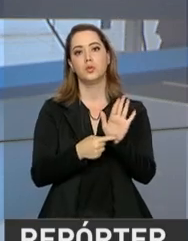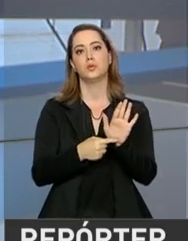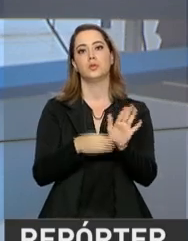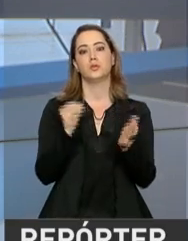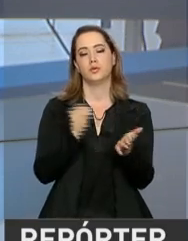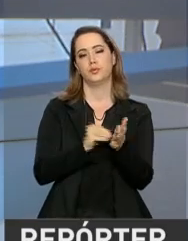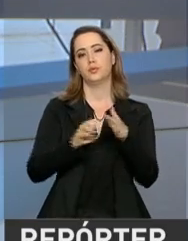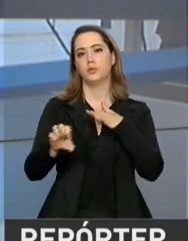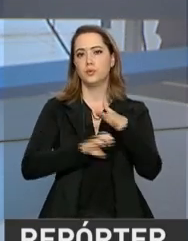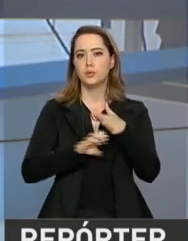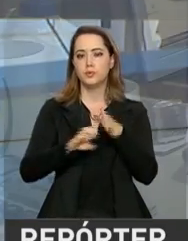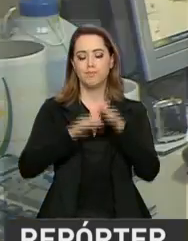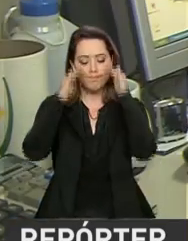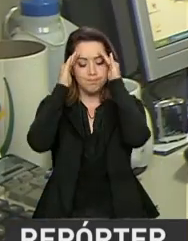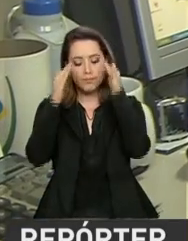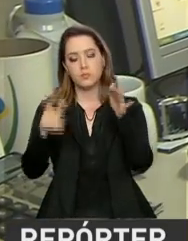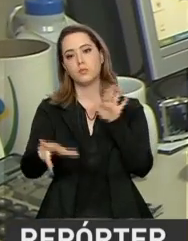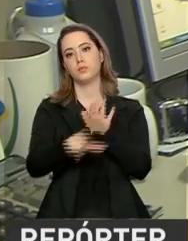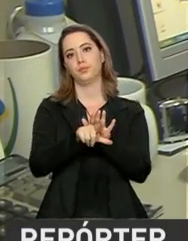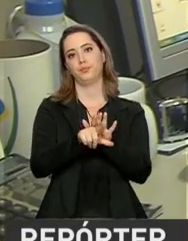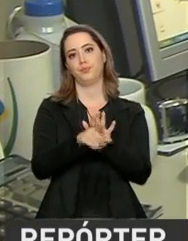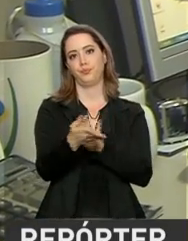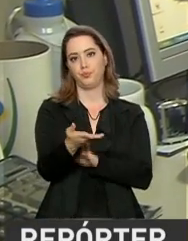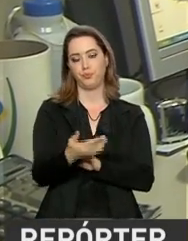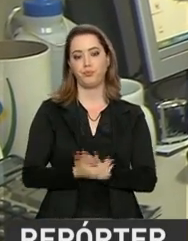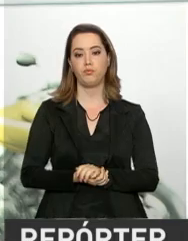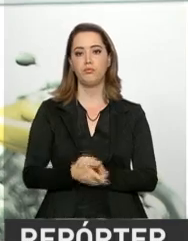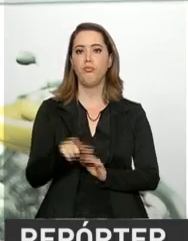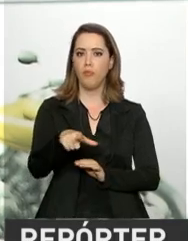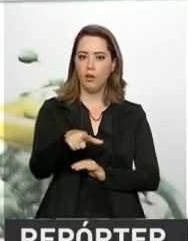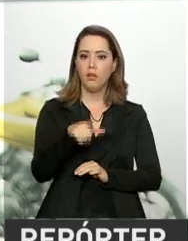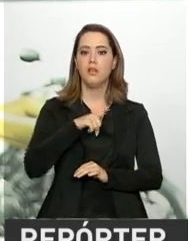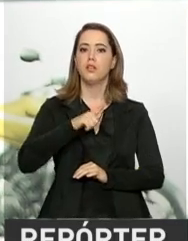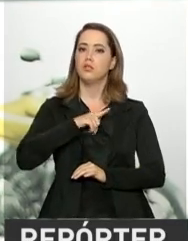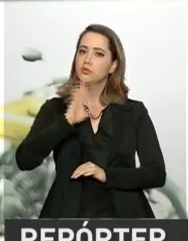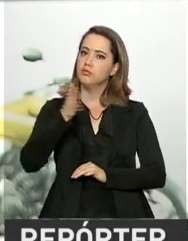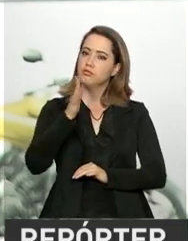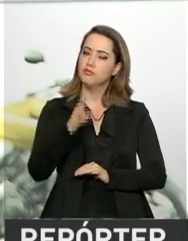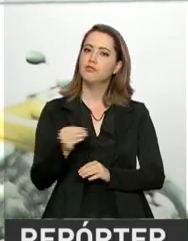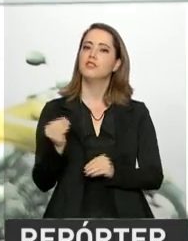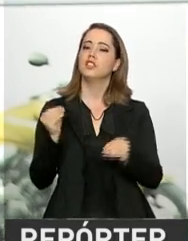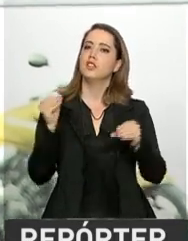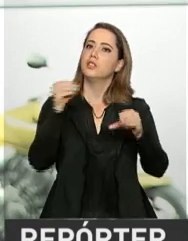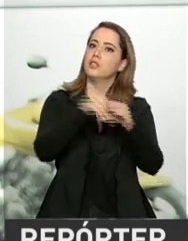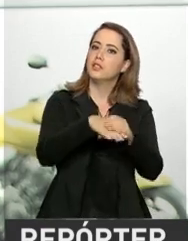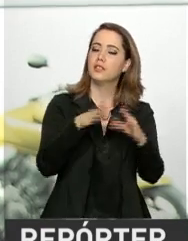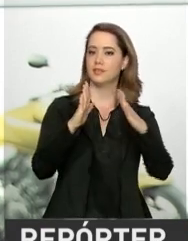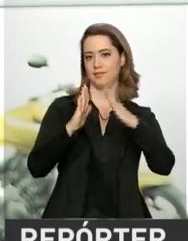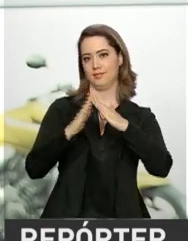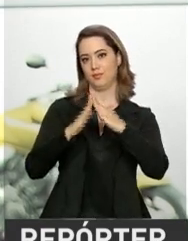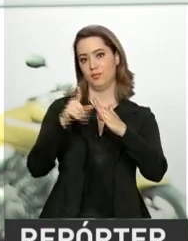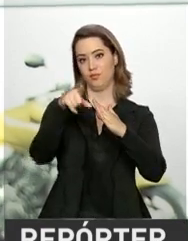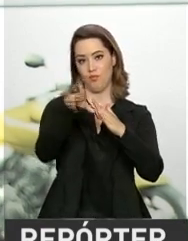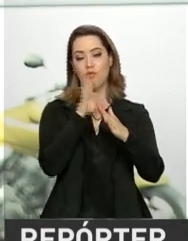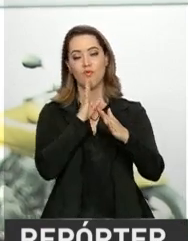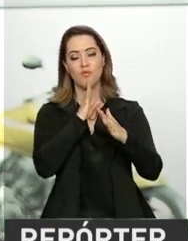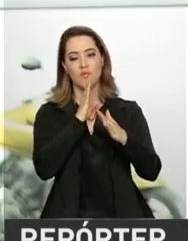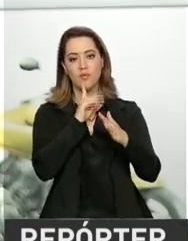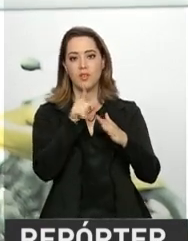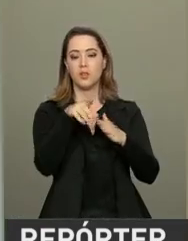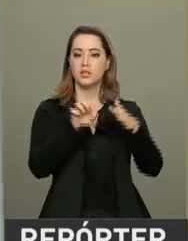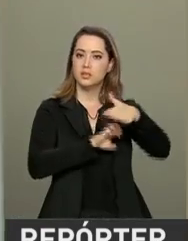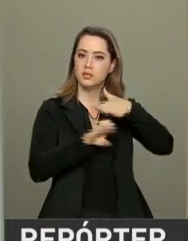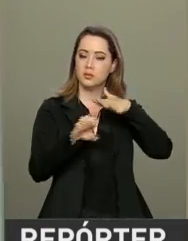a legislação patrimônio da casa é assim que Fidel é conhecido na empresa em que trabalha há 13